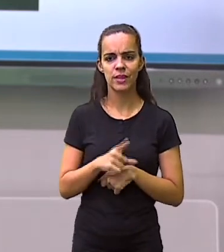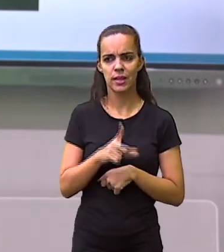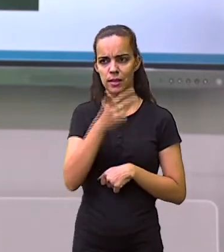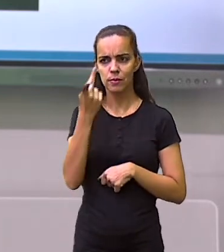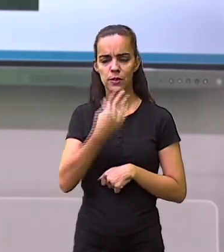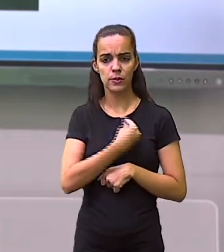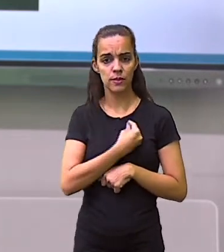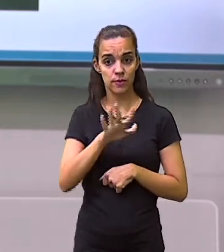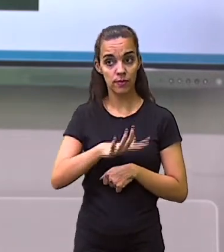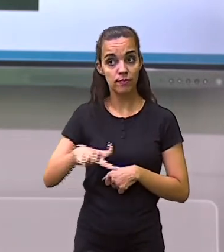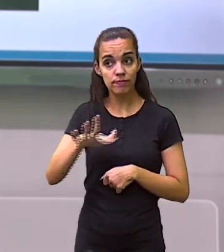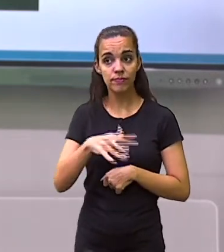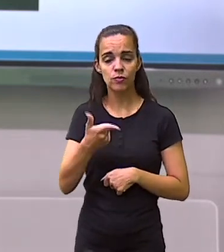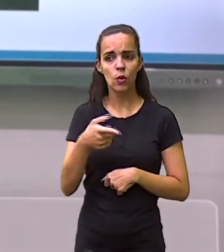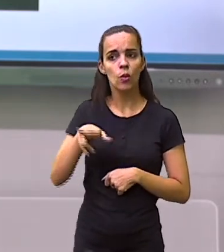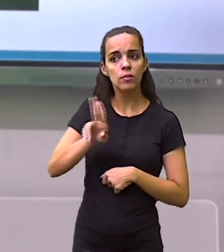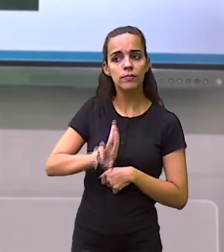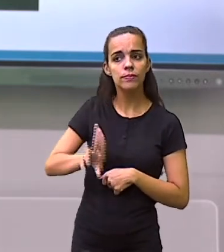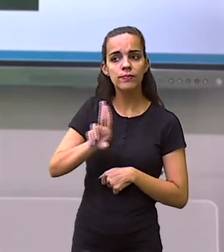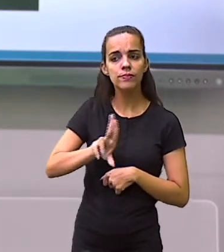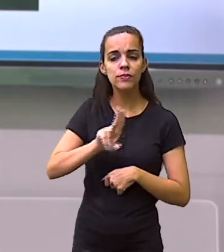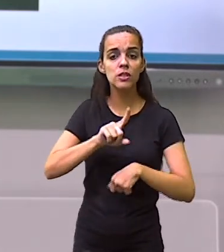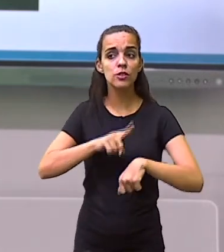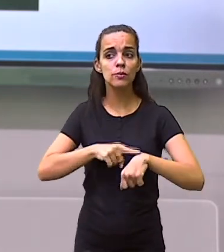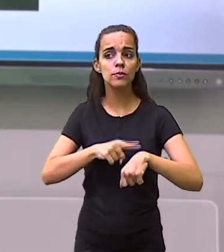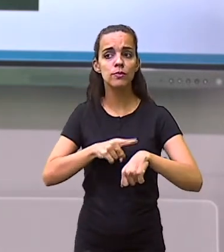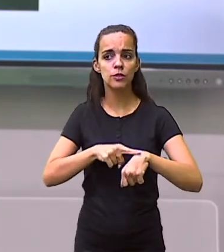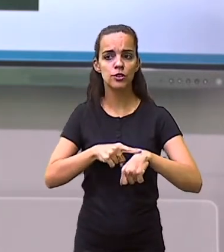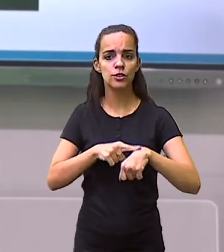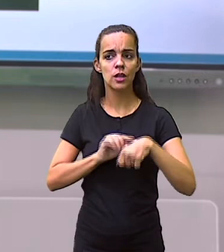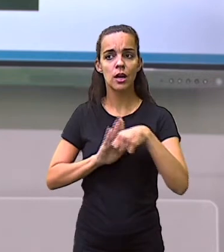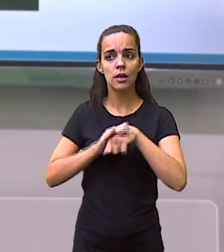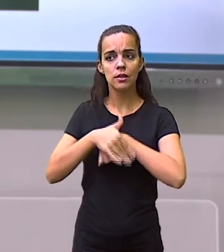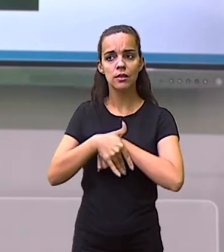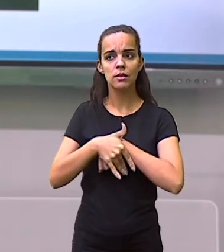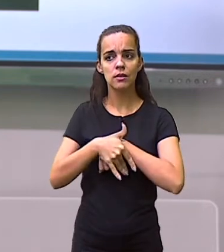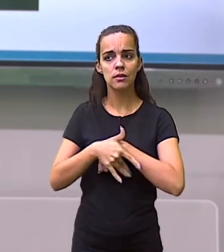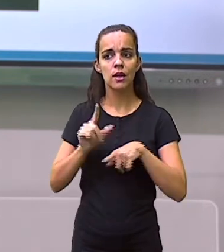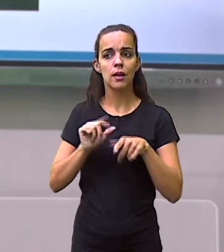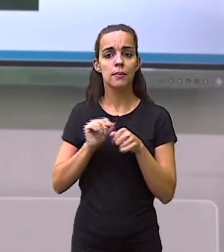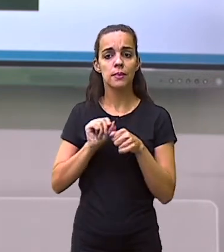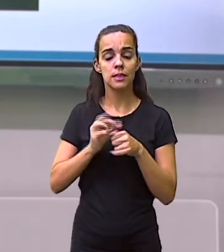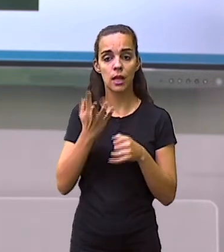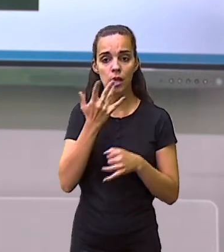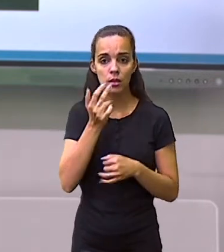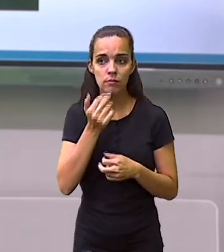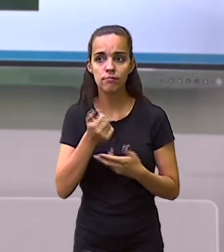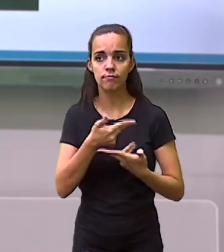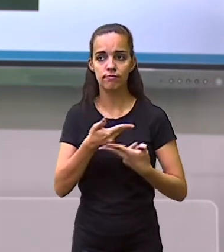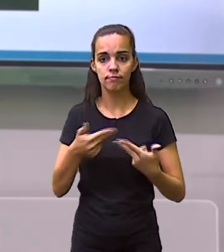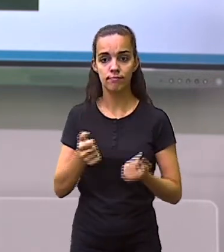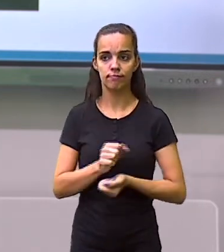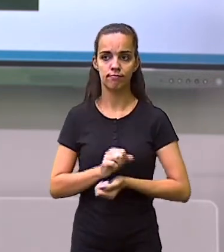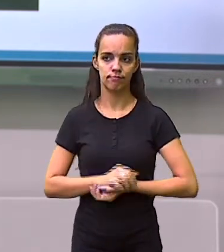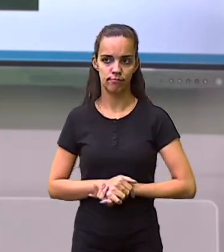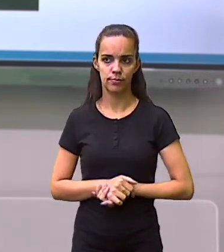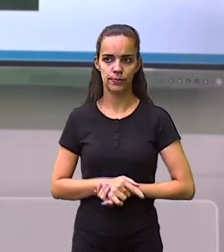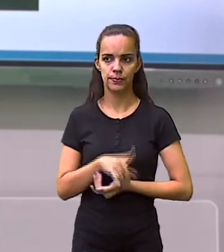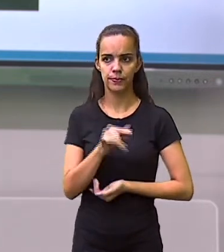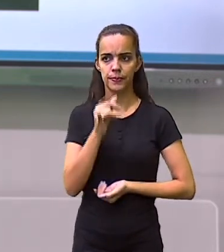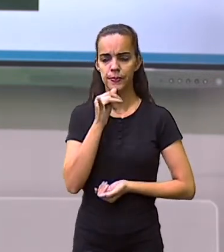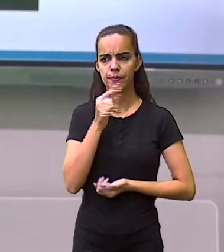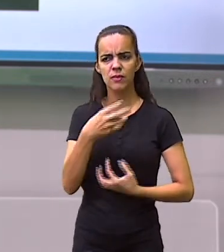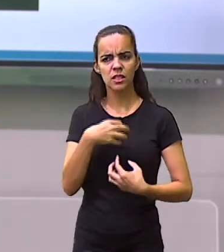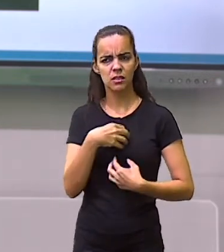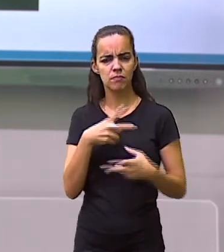nesse ambiente, utilizam este tempo, a noite, para se alimentar, por exemplo. Neste